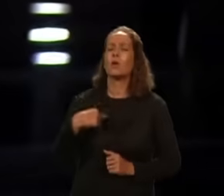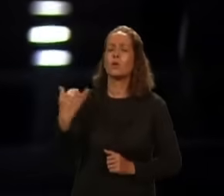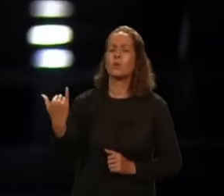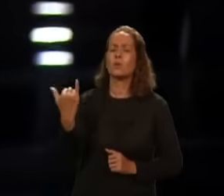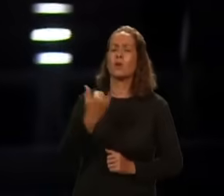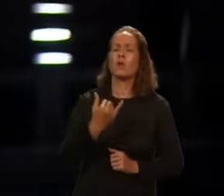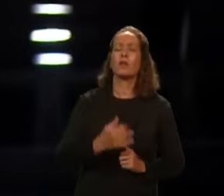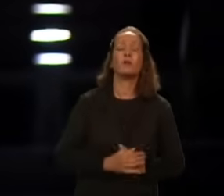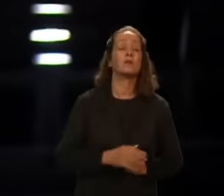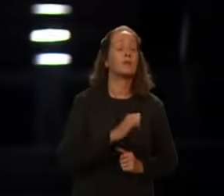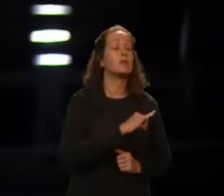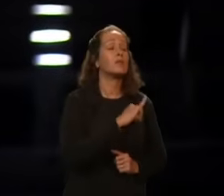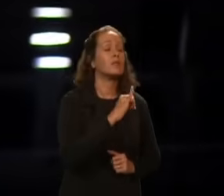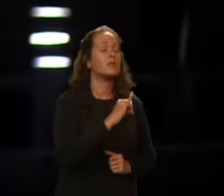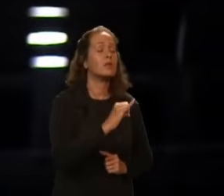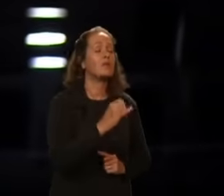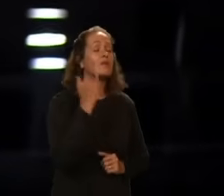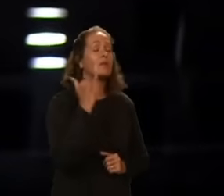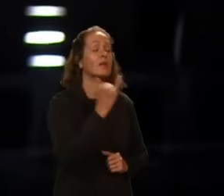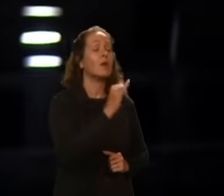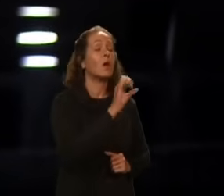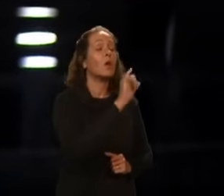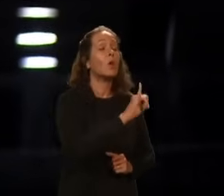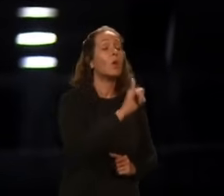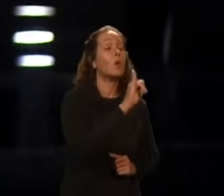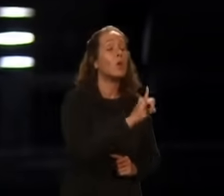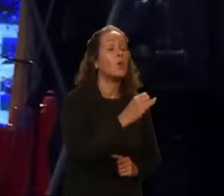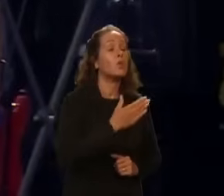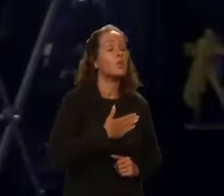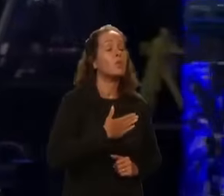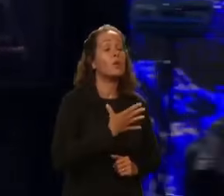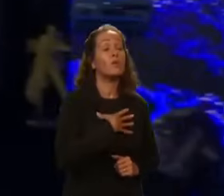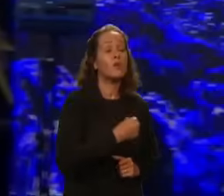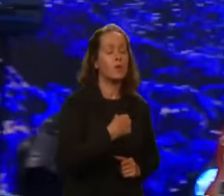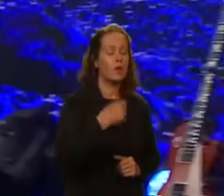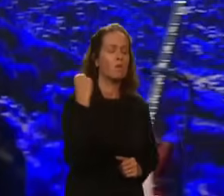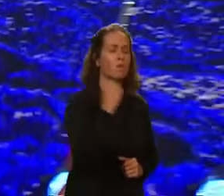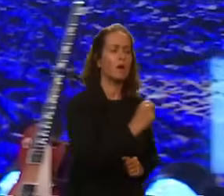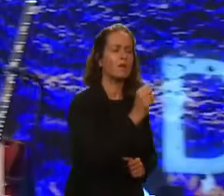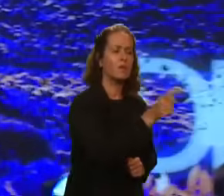assim, se você falar oi com meu filho, eu te mato.